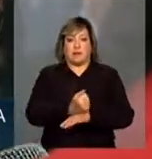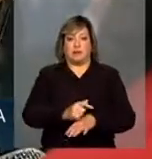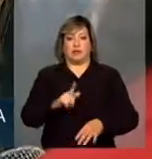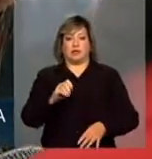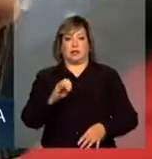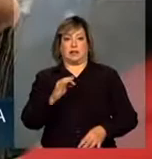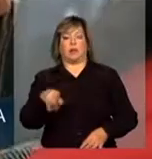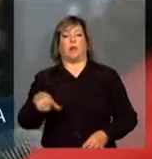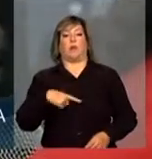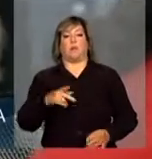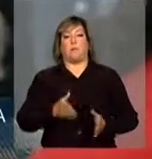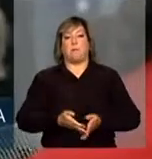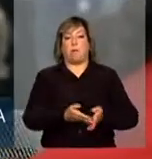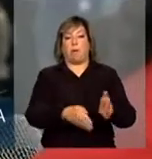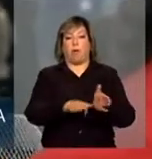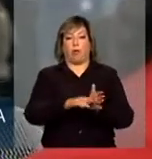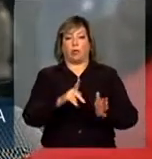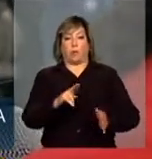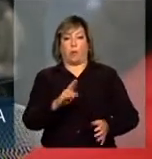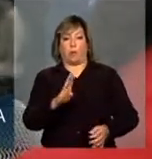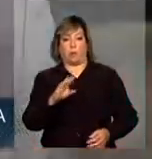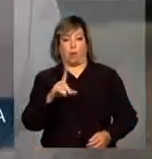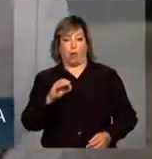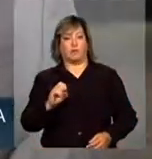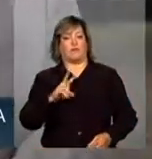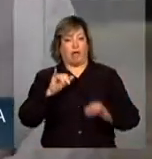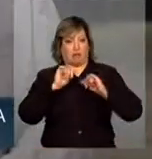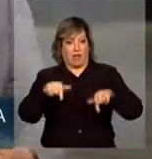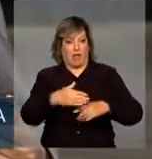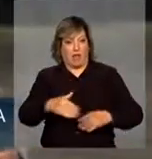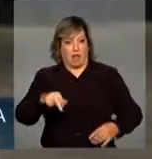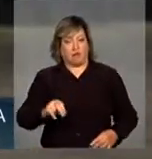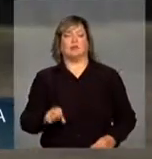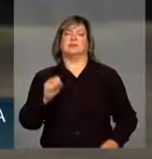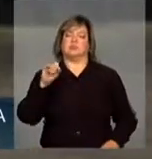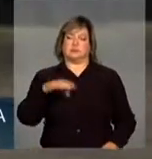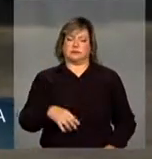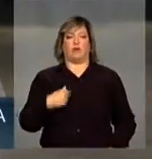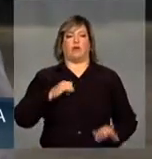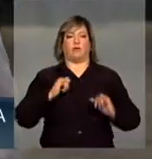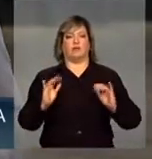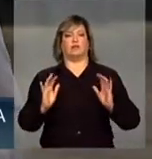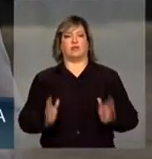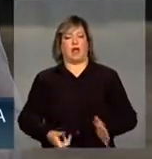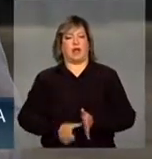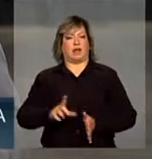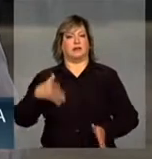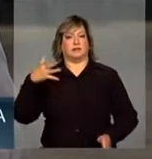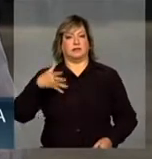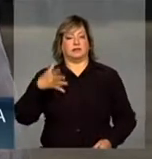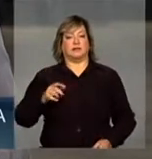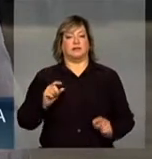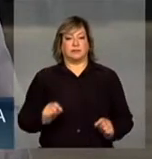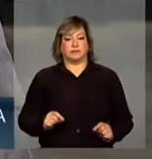dos portos públicos serão anunciadas ainda esse ano? Sim. Eu falei no meu discurso que